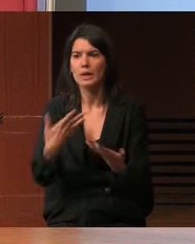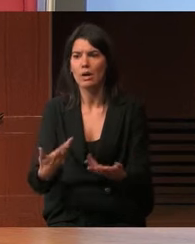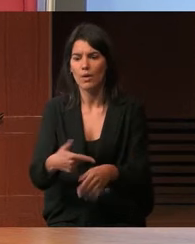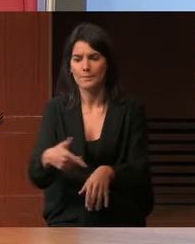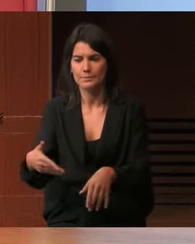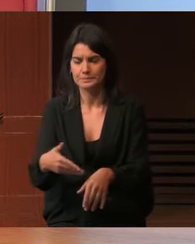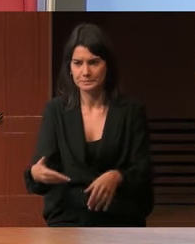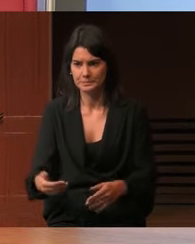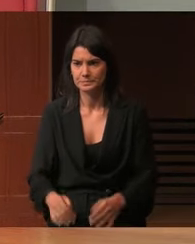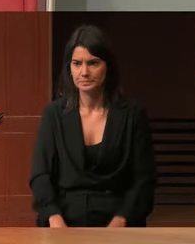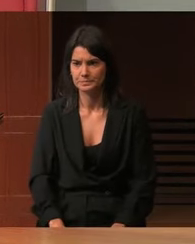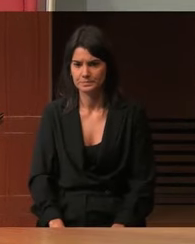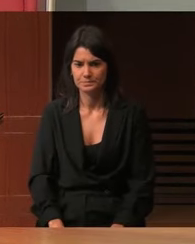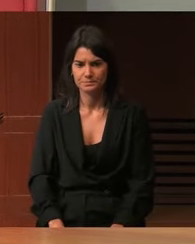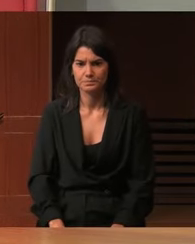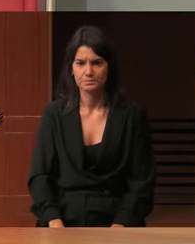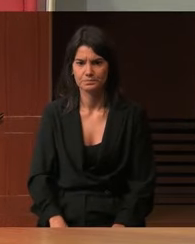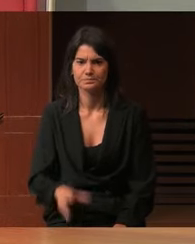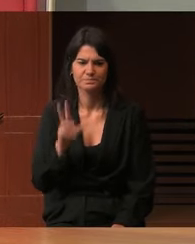transformação?